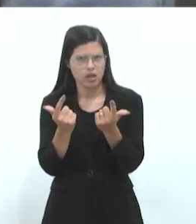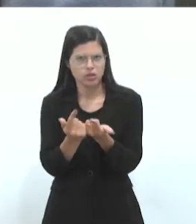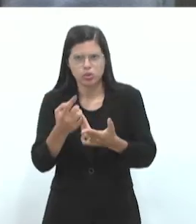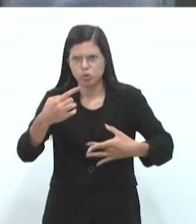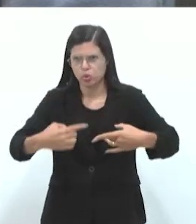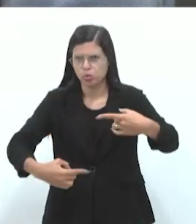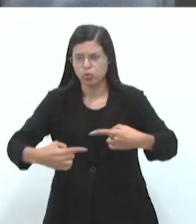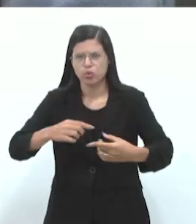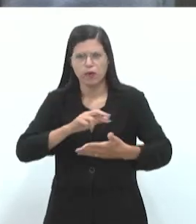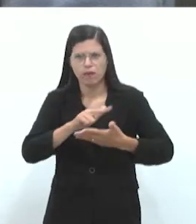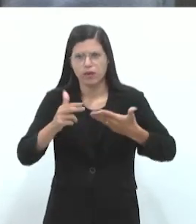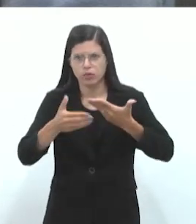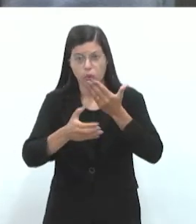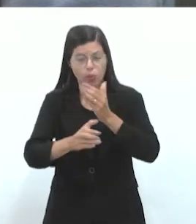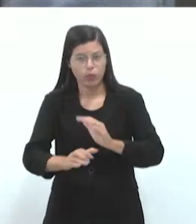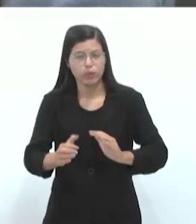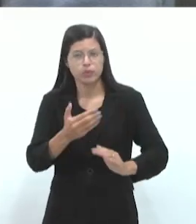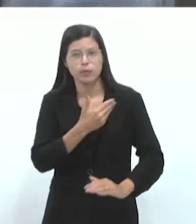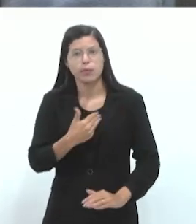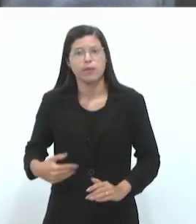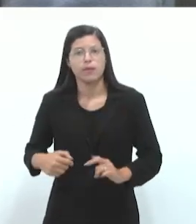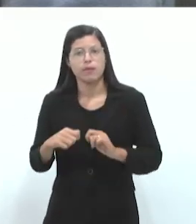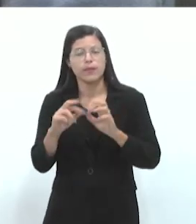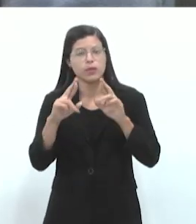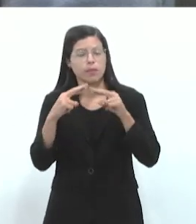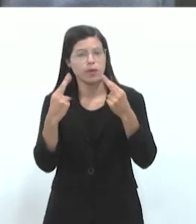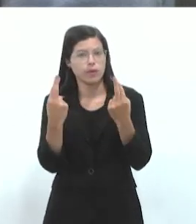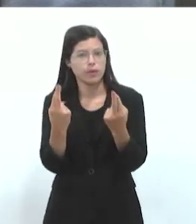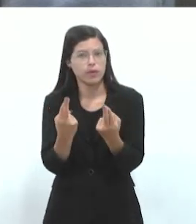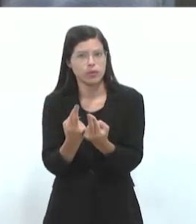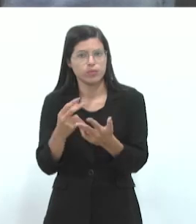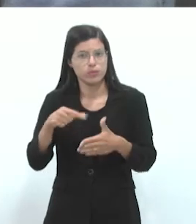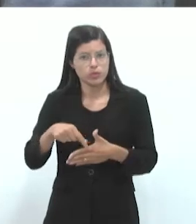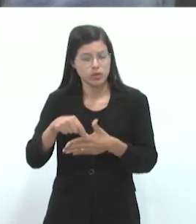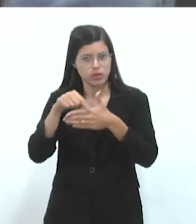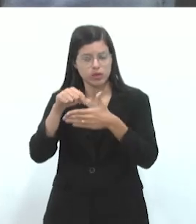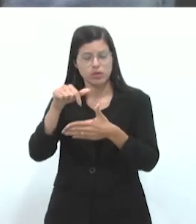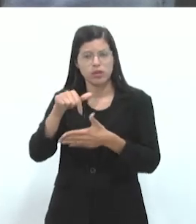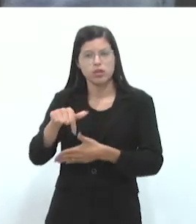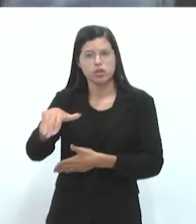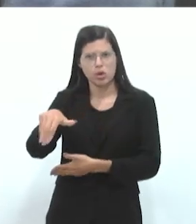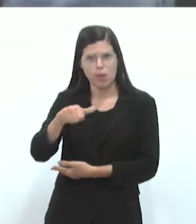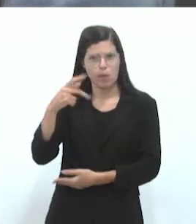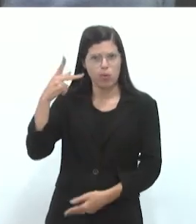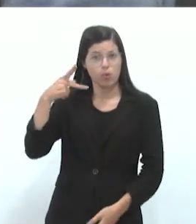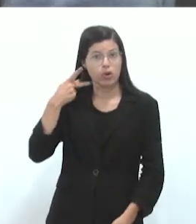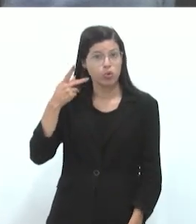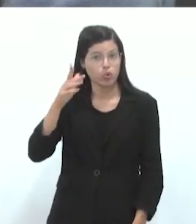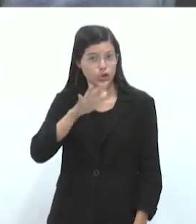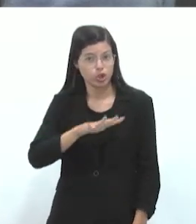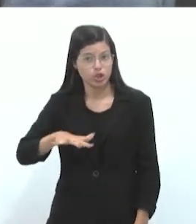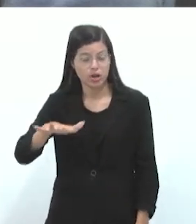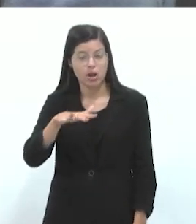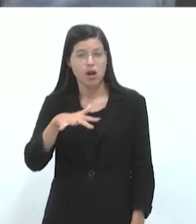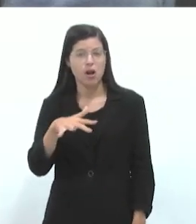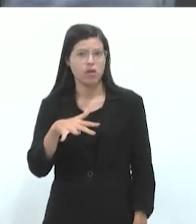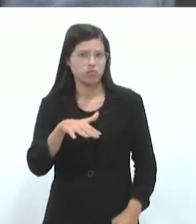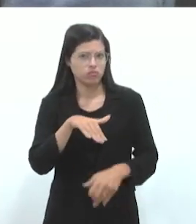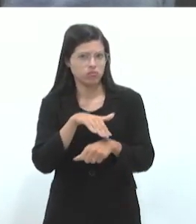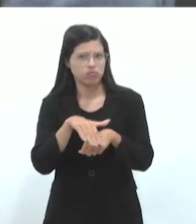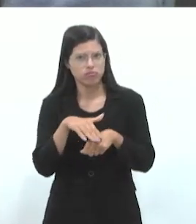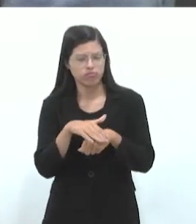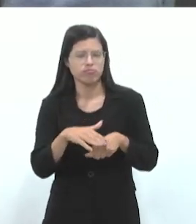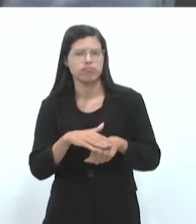públicos, ele fez uma reunião de líderes e chamou o procurador-geral para conversar, para os caminhos a